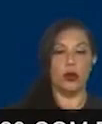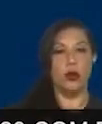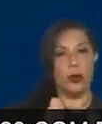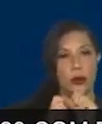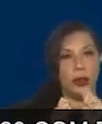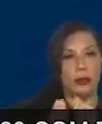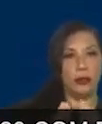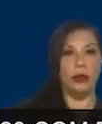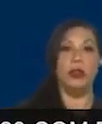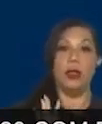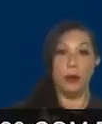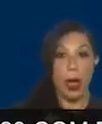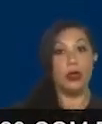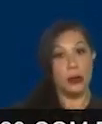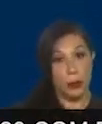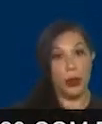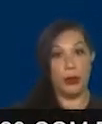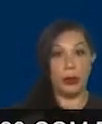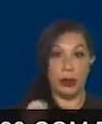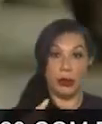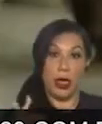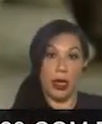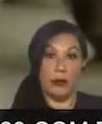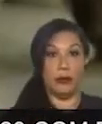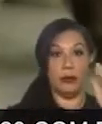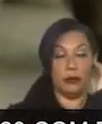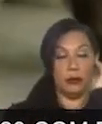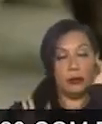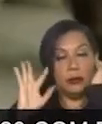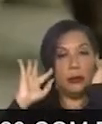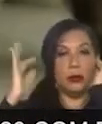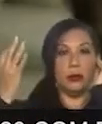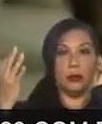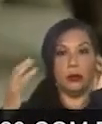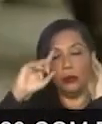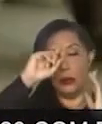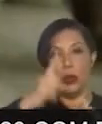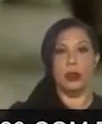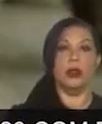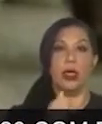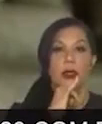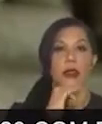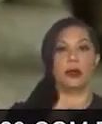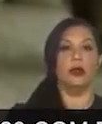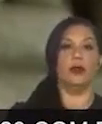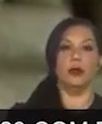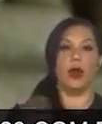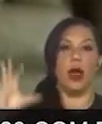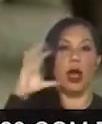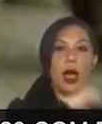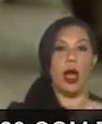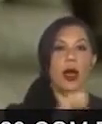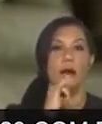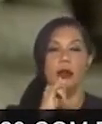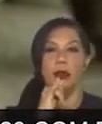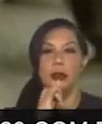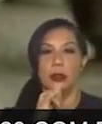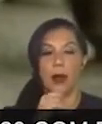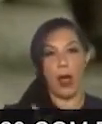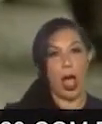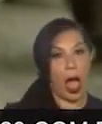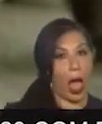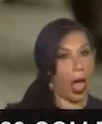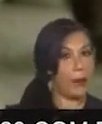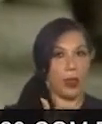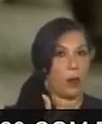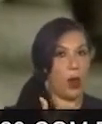entrevistas, mesmo proibido pelo STF. Na decisão foi determinada a suspensão imediata do porte dos registros de armas